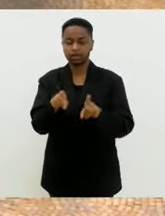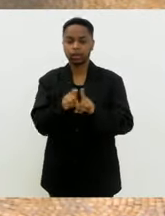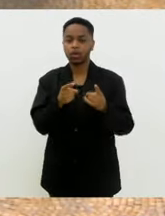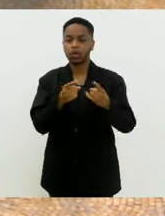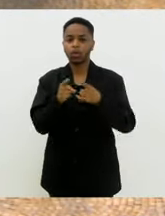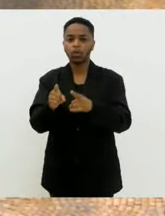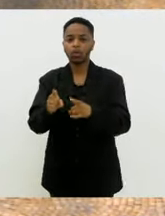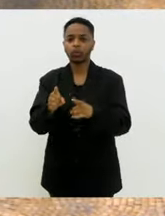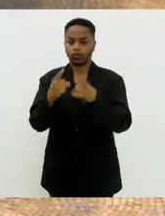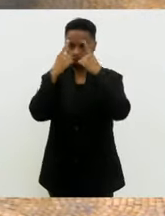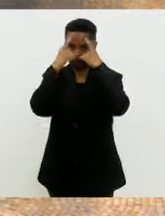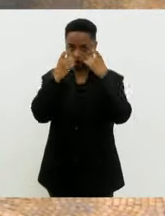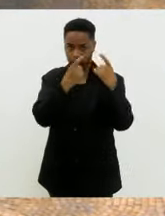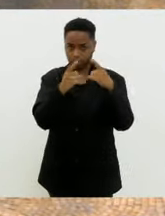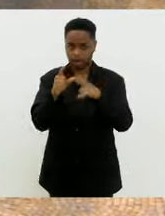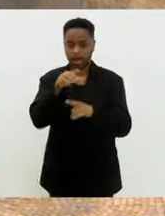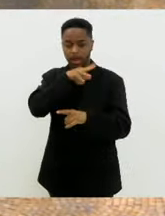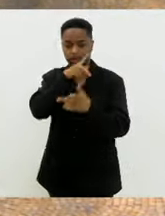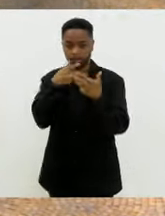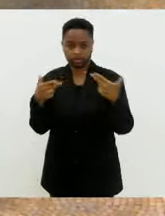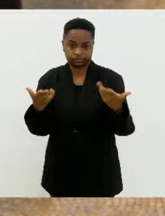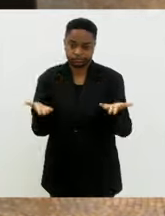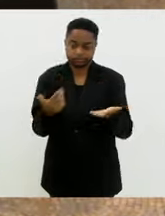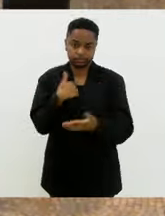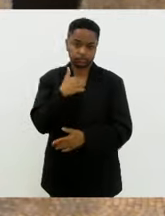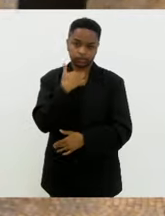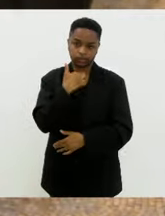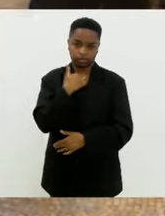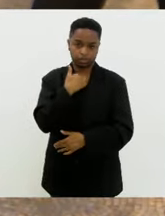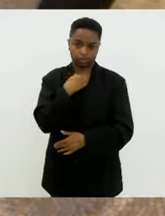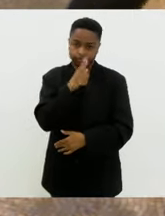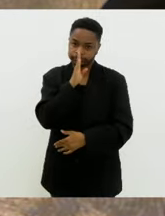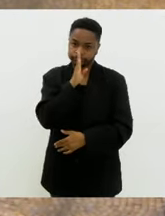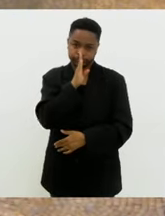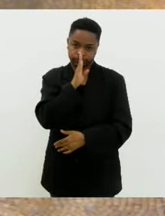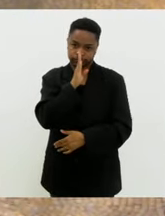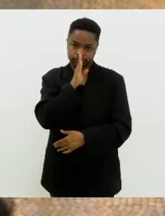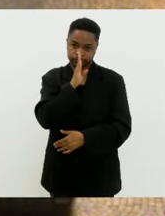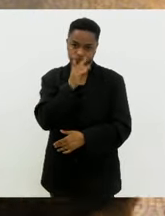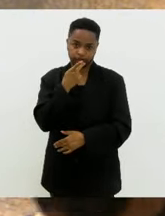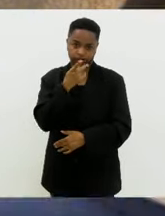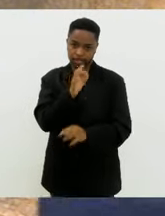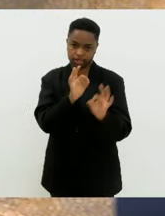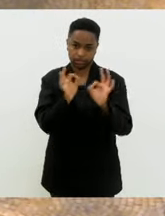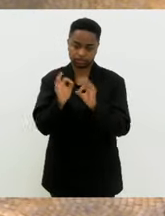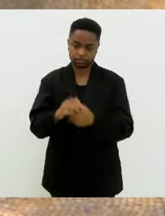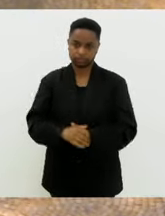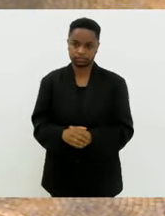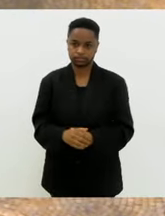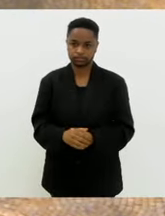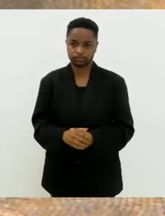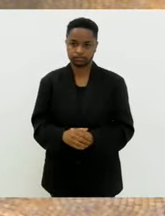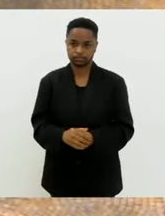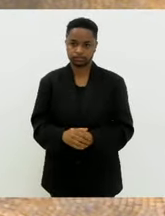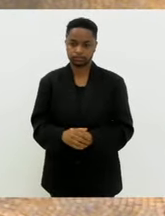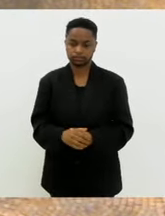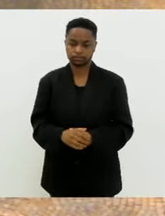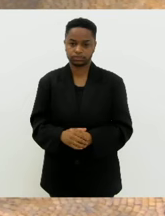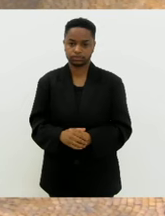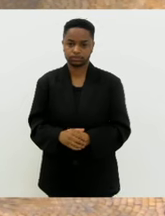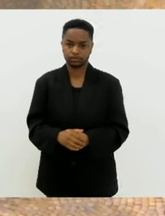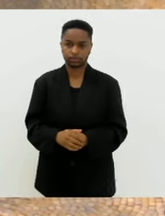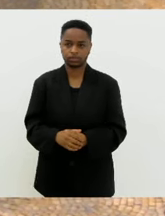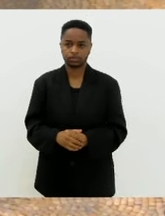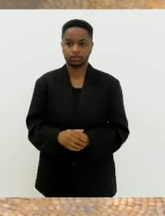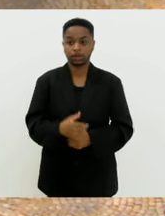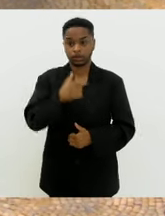dos animais. Eu nunca poderia, professor, deixar de falar a respeito disso. Eu sou daqueles, como